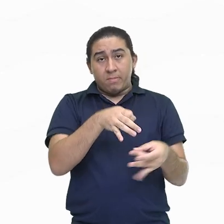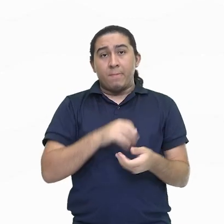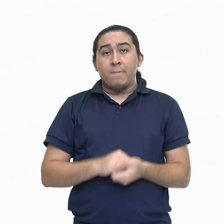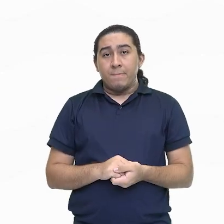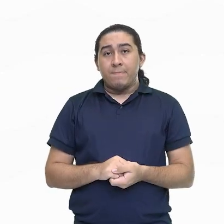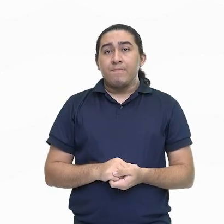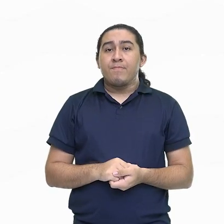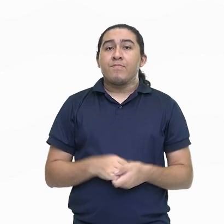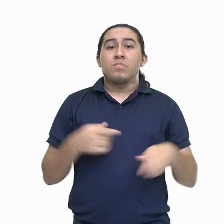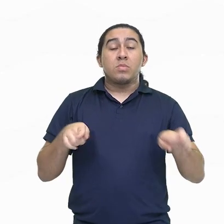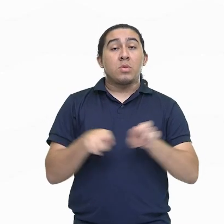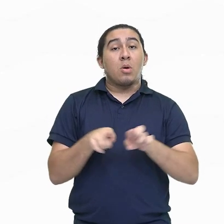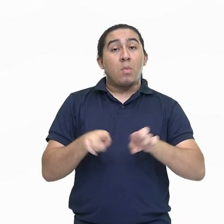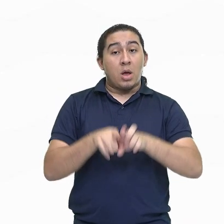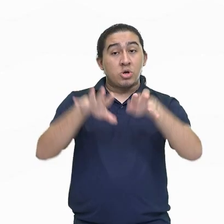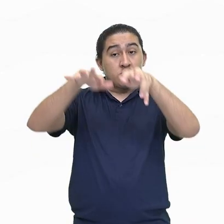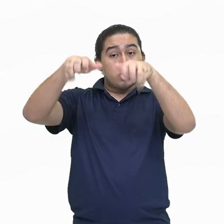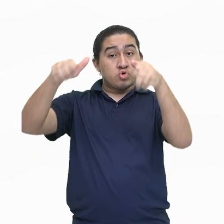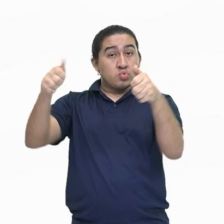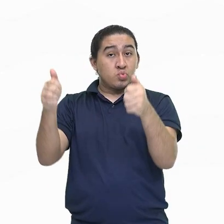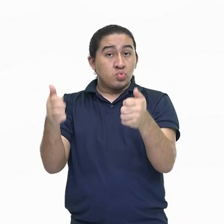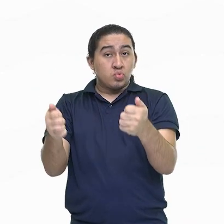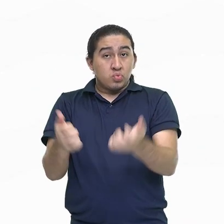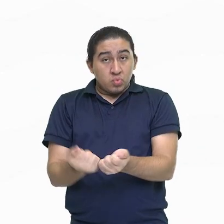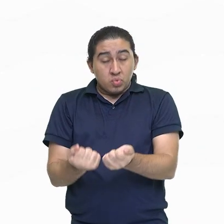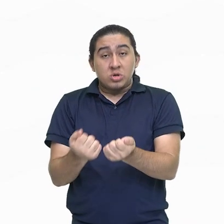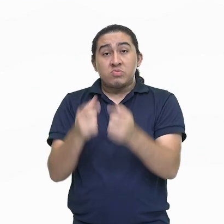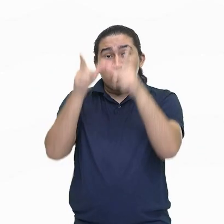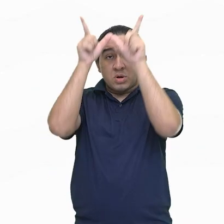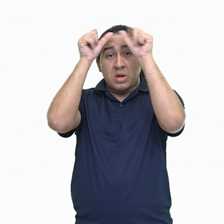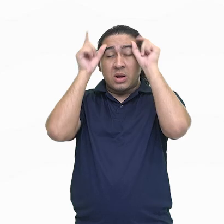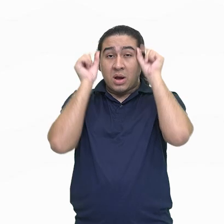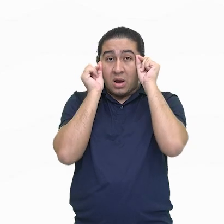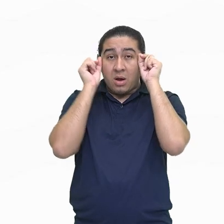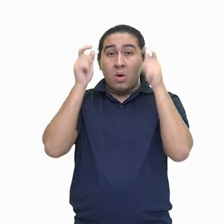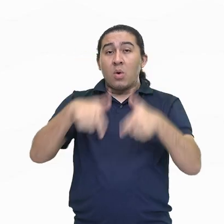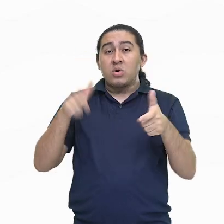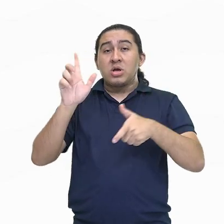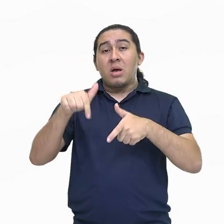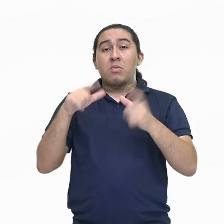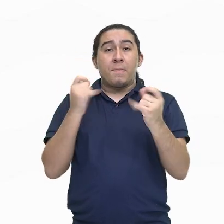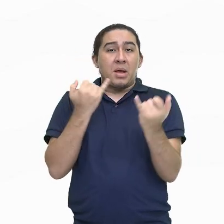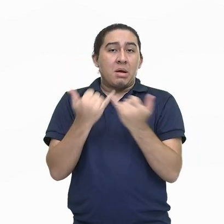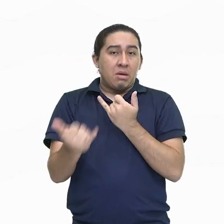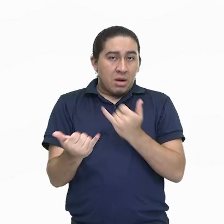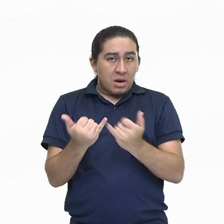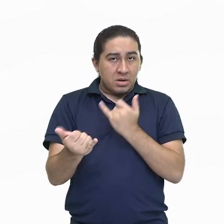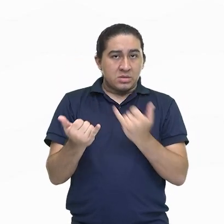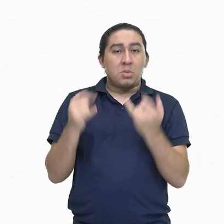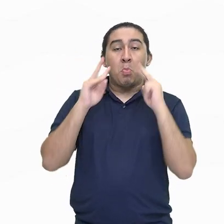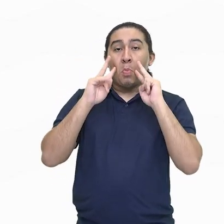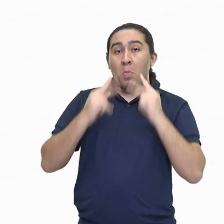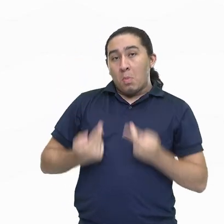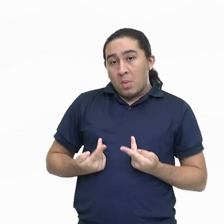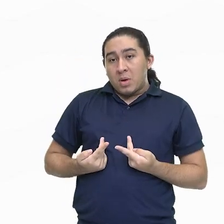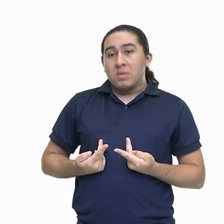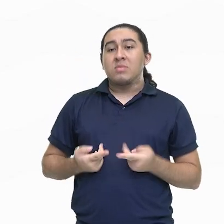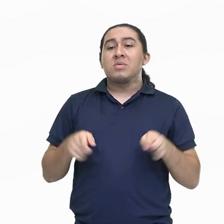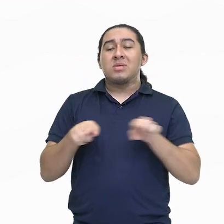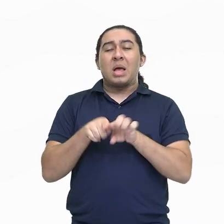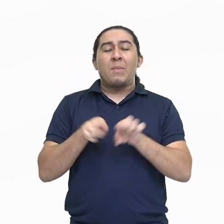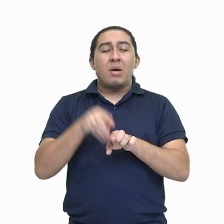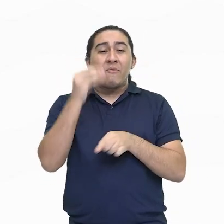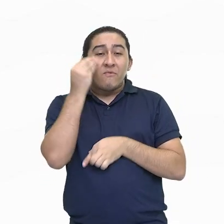as esculturas? As esculturas gregas são feitas à imagem e semelhança dos homens,